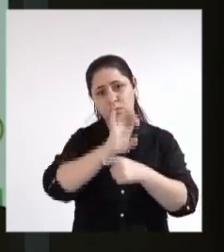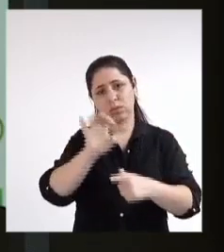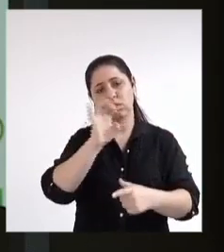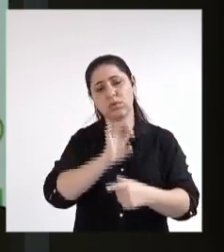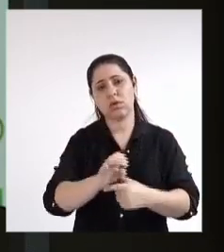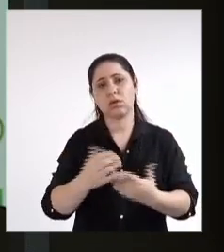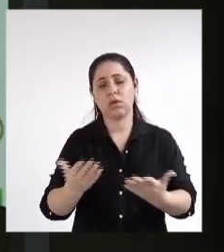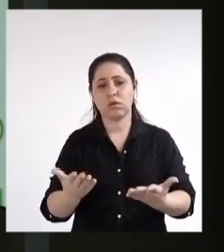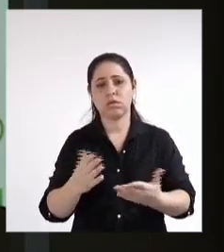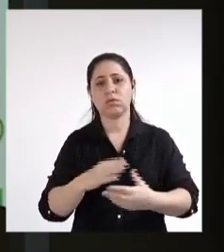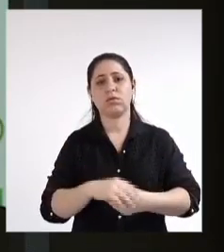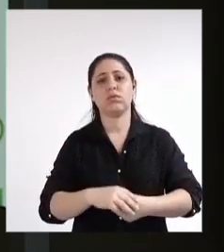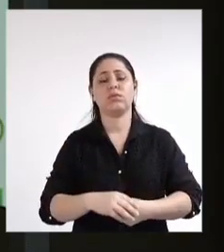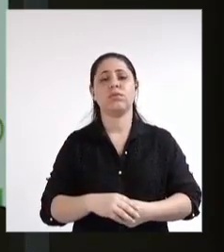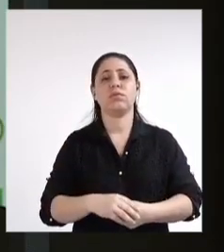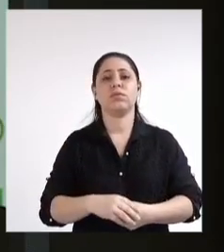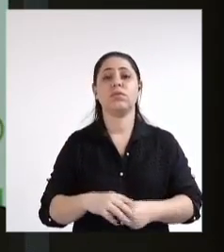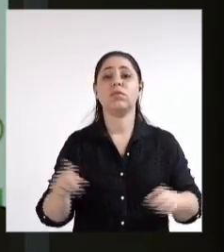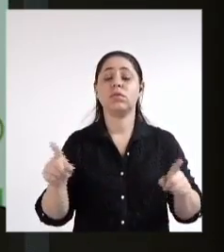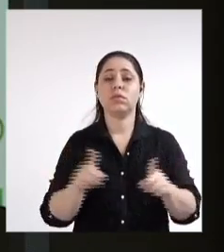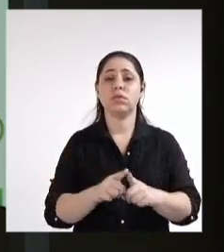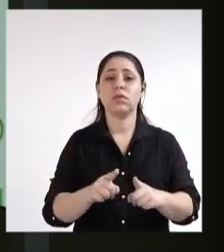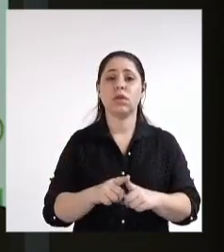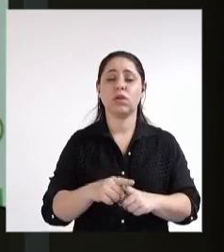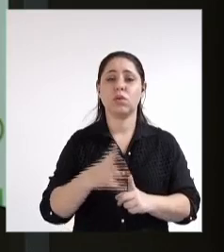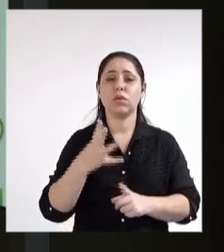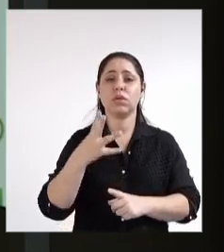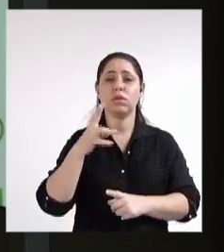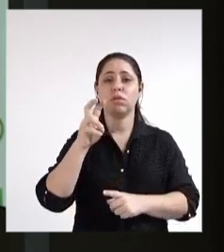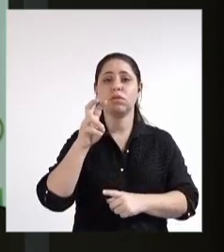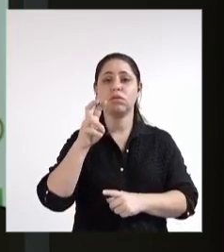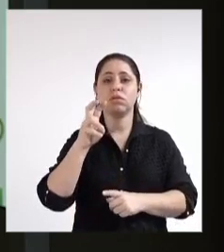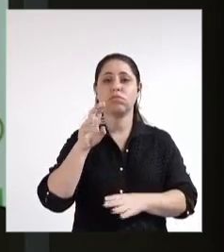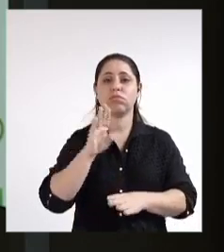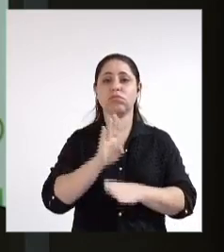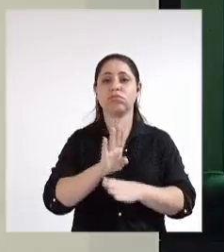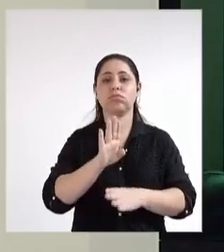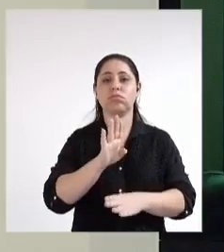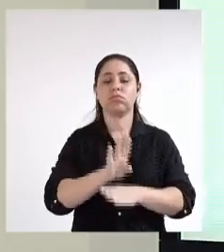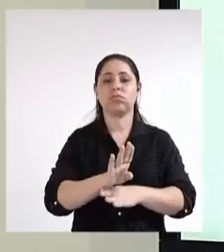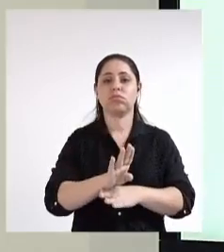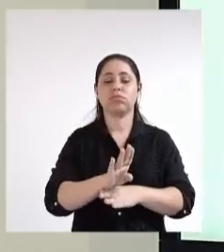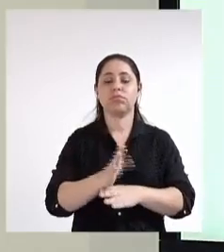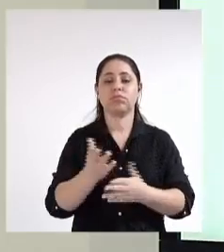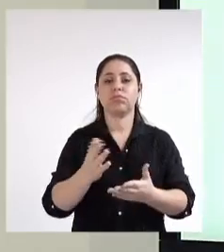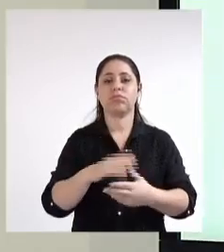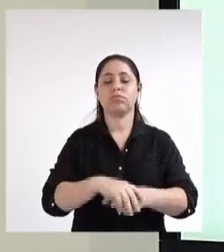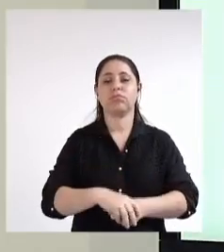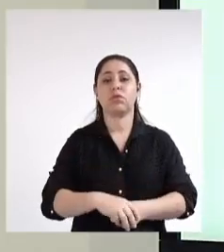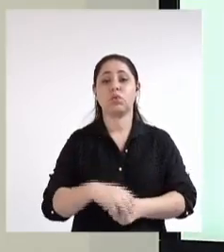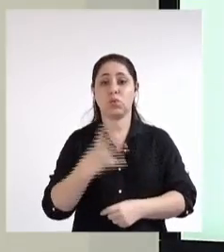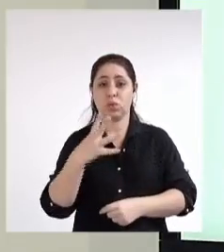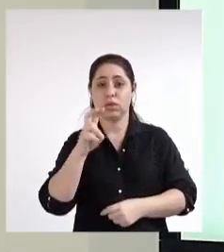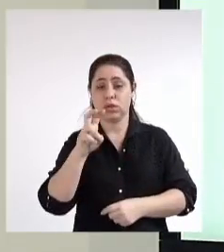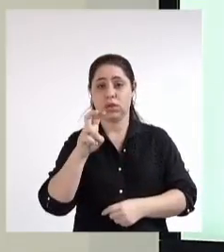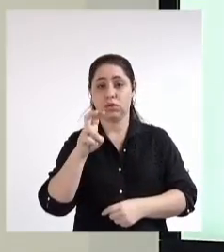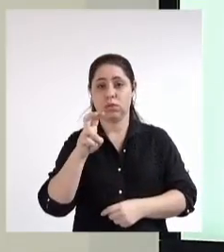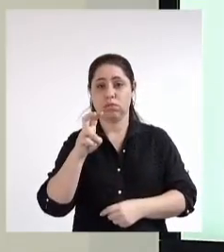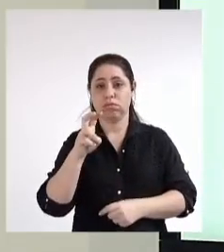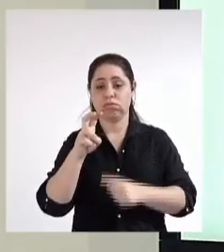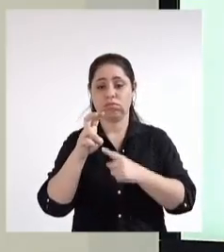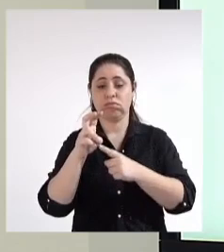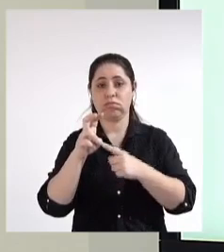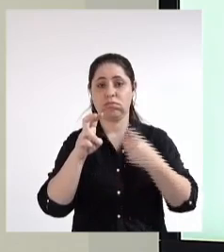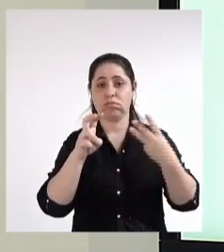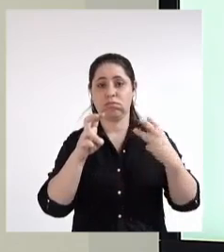temos é apenas 45 colaboradores e 10 45 30 é